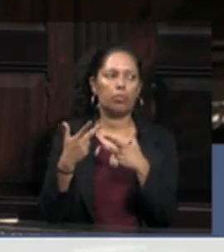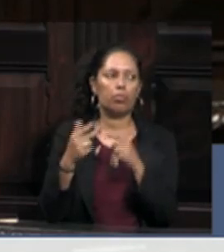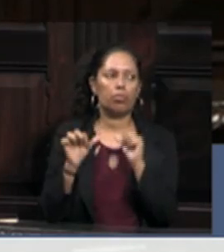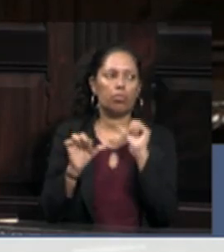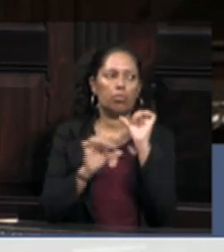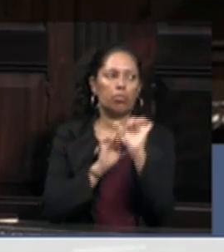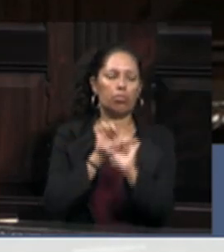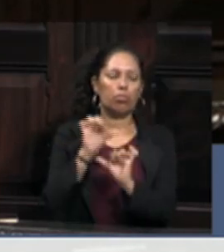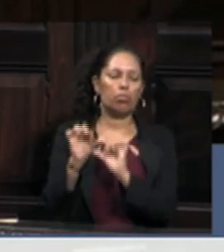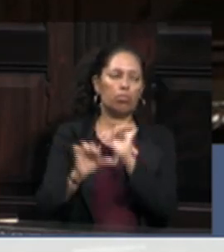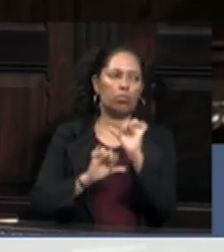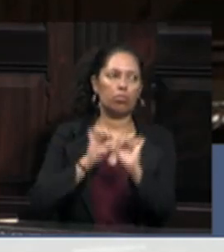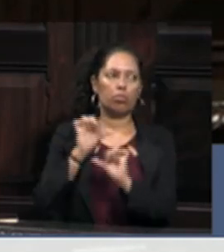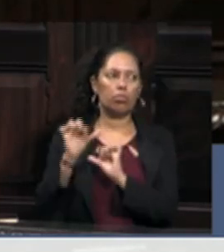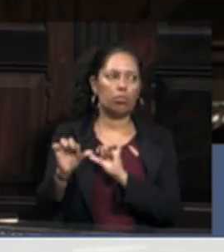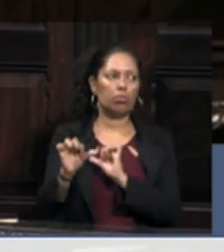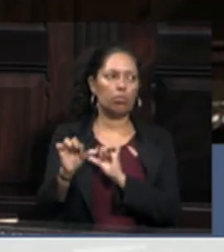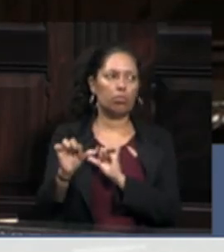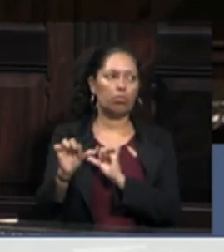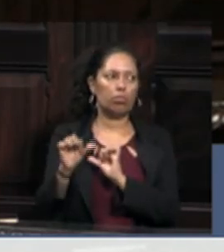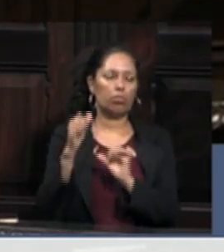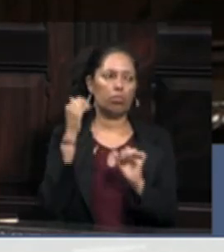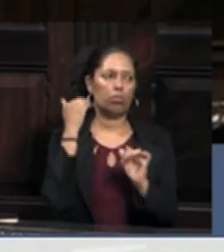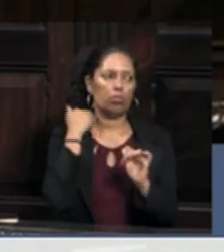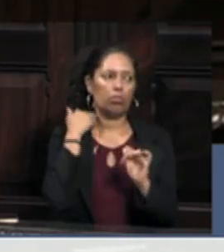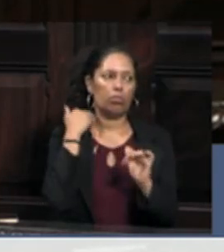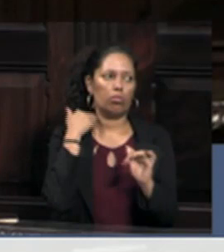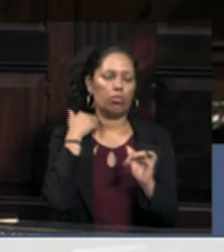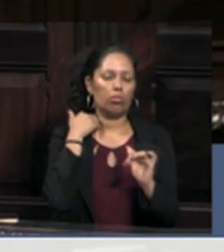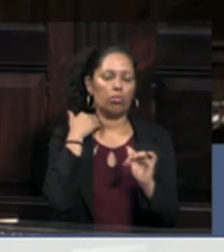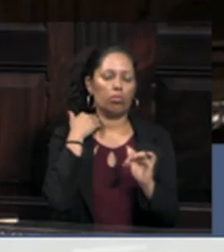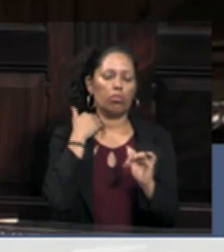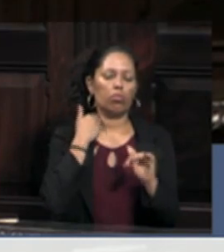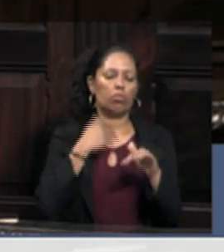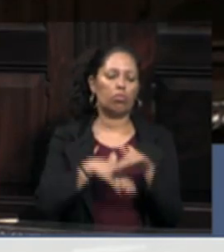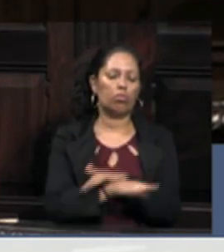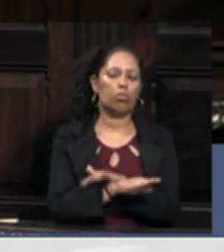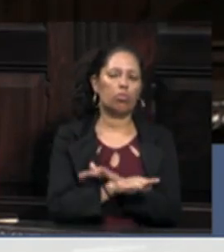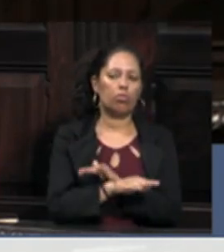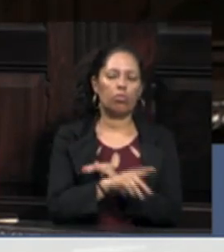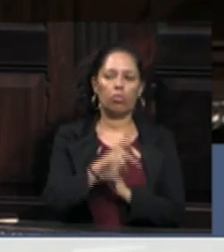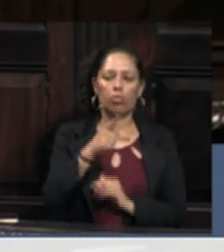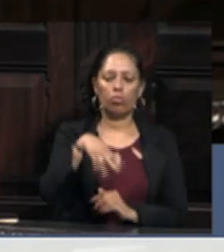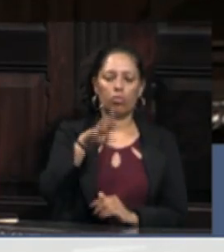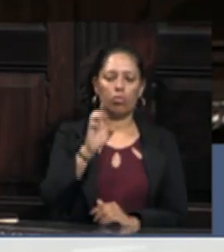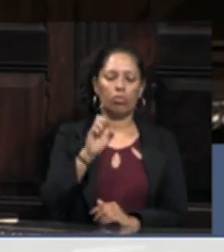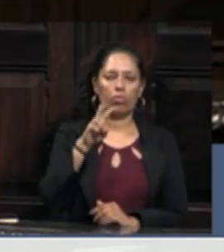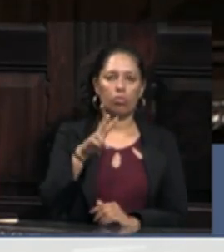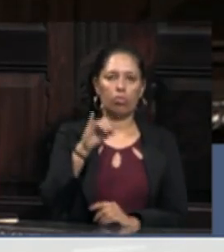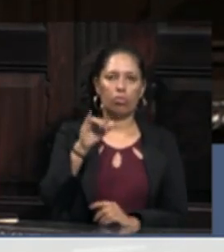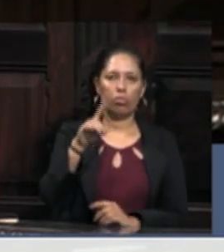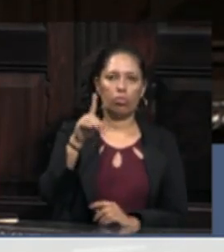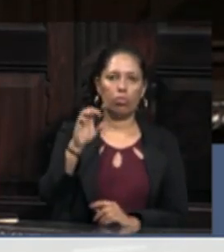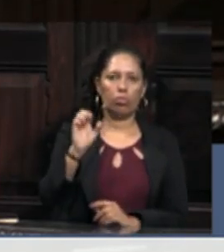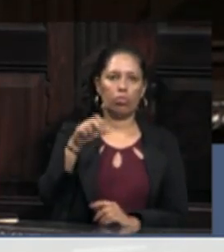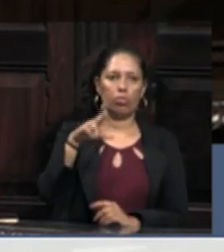reformular o Fundo Único do Rio Previdência, no sentido de que seja feita